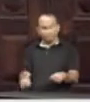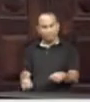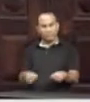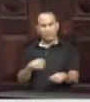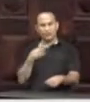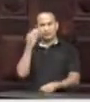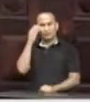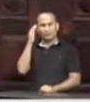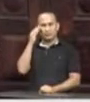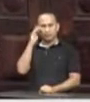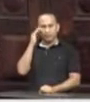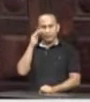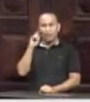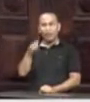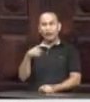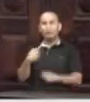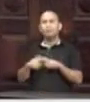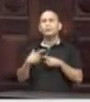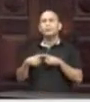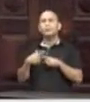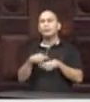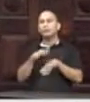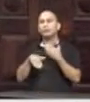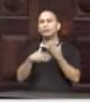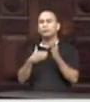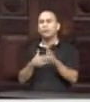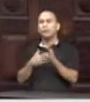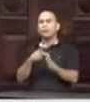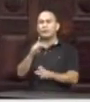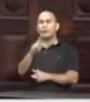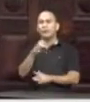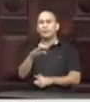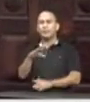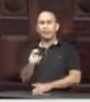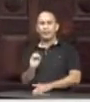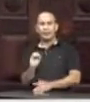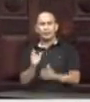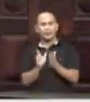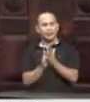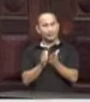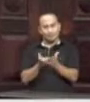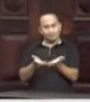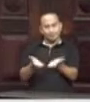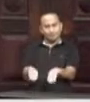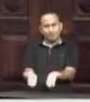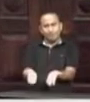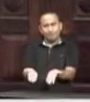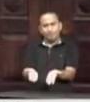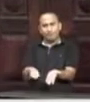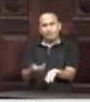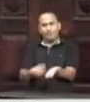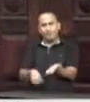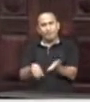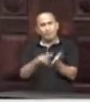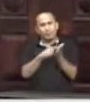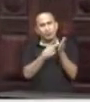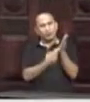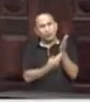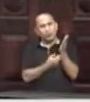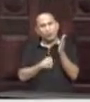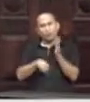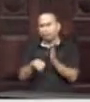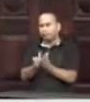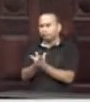entender é o porquê que todas as PECs foram publicadas, os relatórios foram